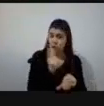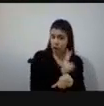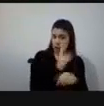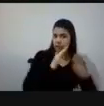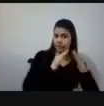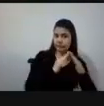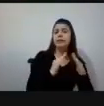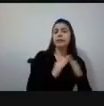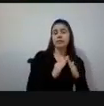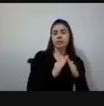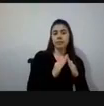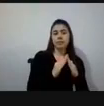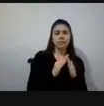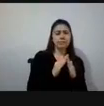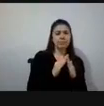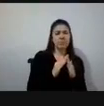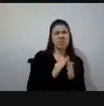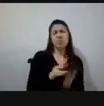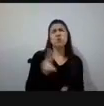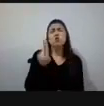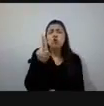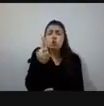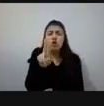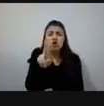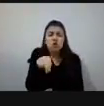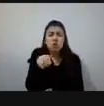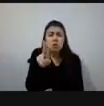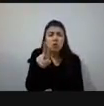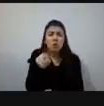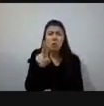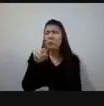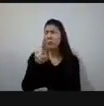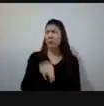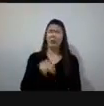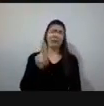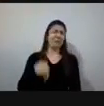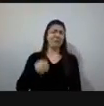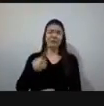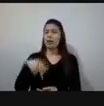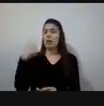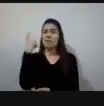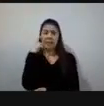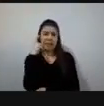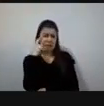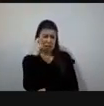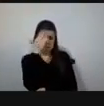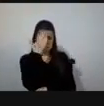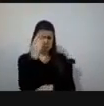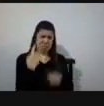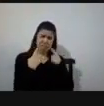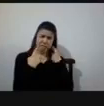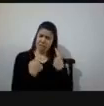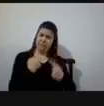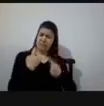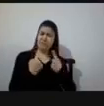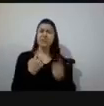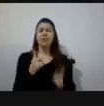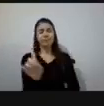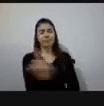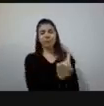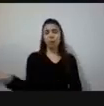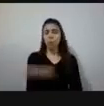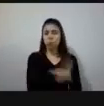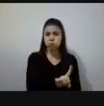Nunca desconfie. Deixe para que depois a polícia e o judiciário apurem. E se apurarem mal,